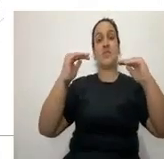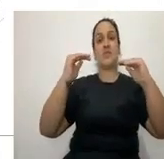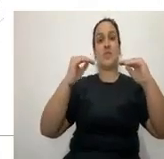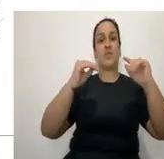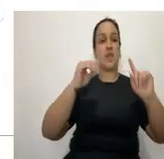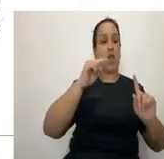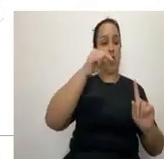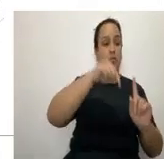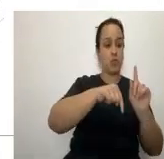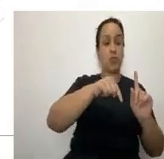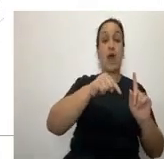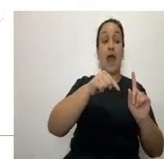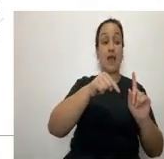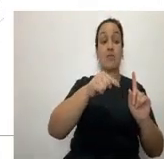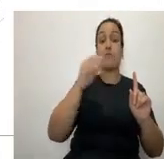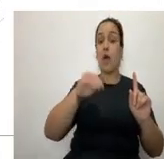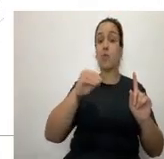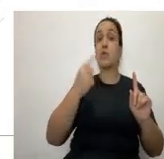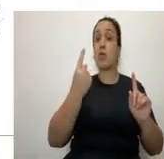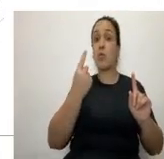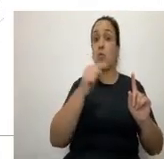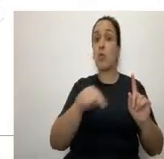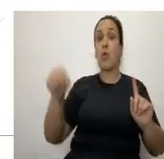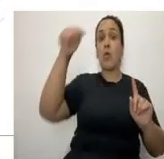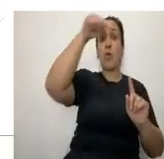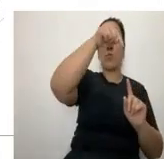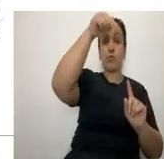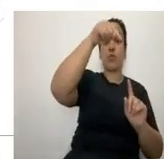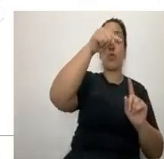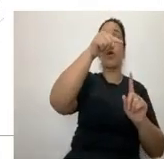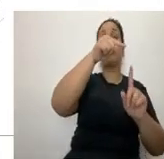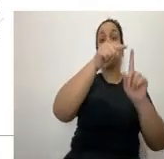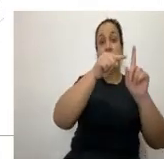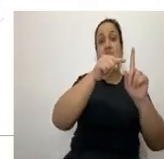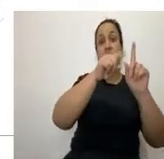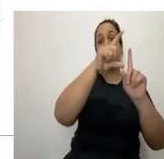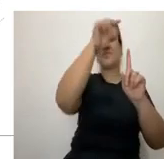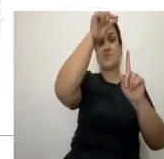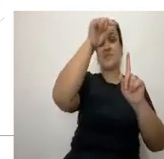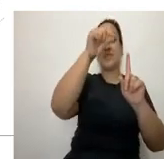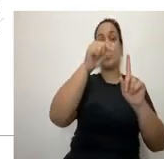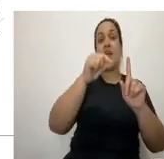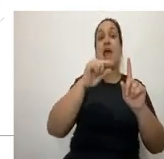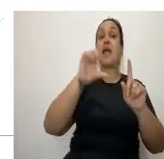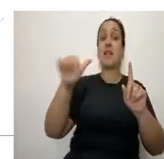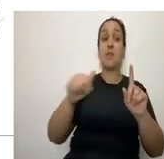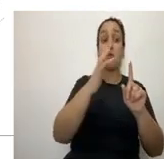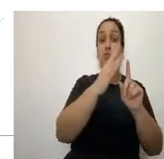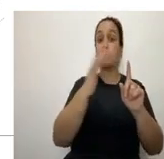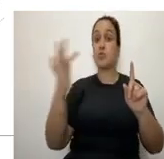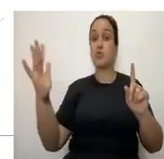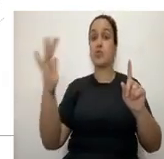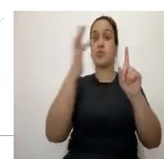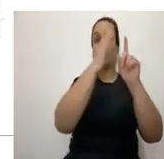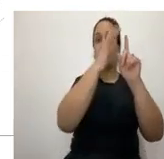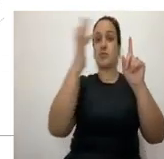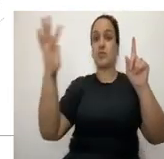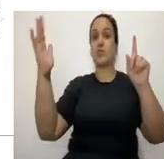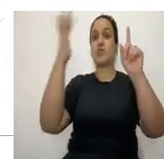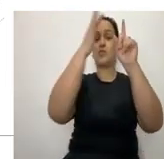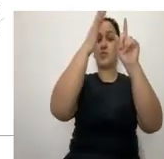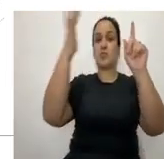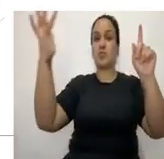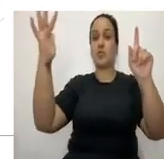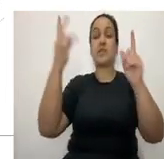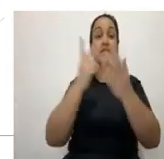um segundo nível de energia, e ele tem o spin para cima. O próximo nível depois desse é esse, e depois é